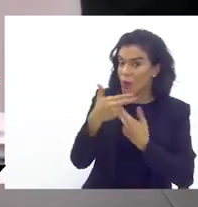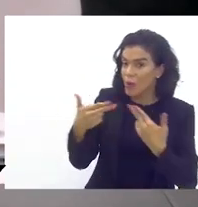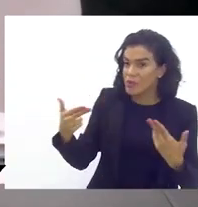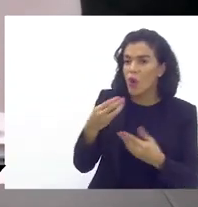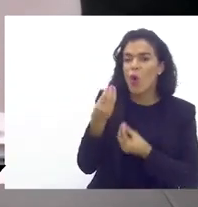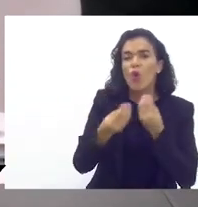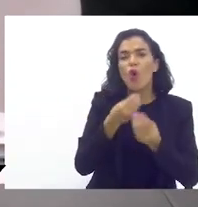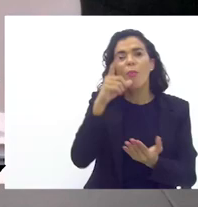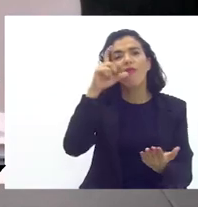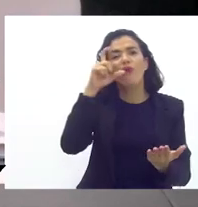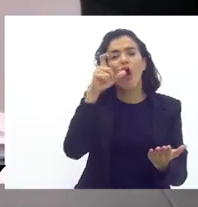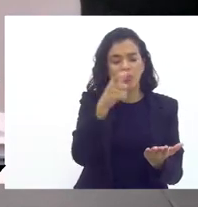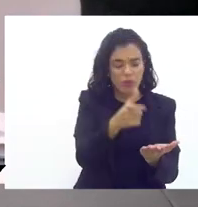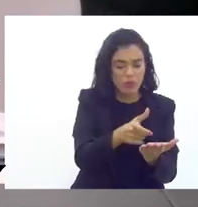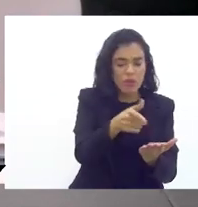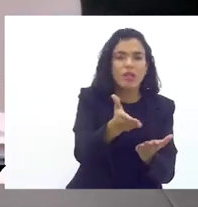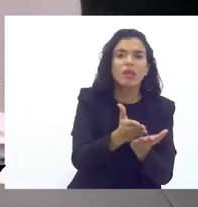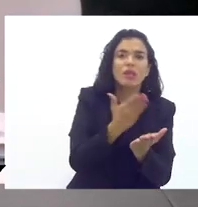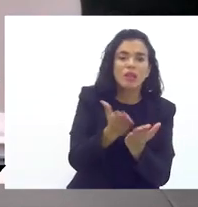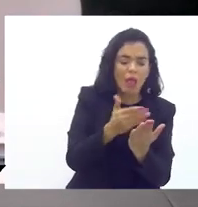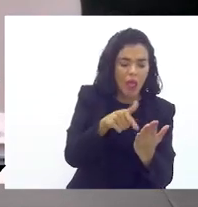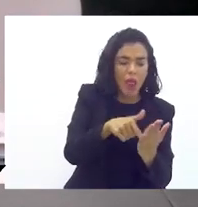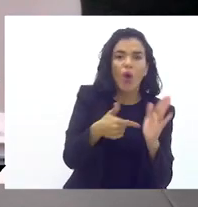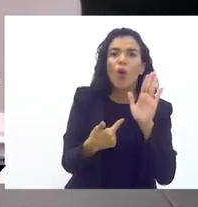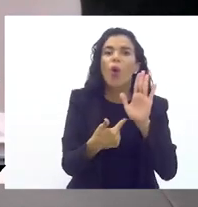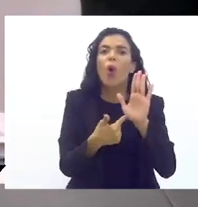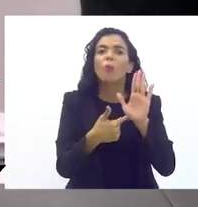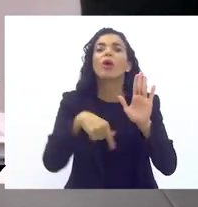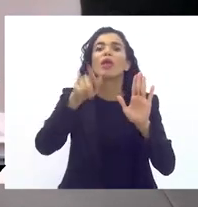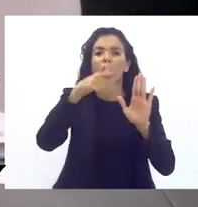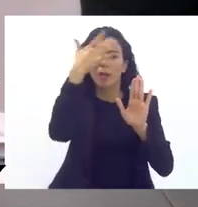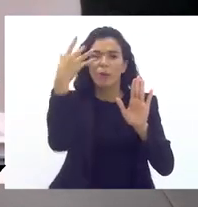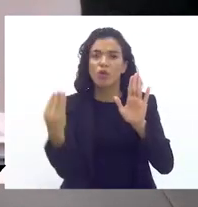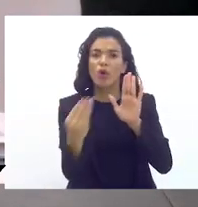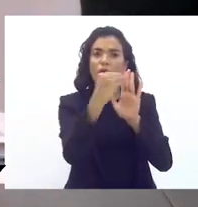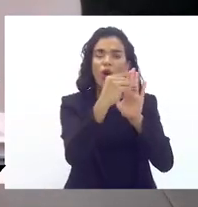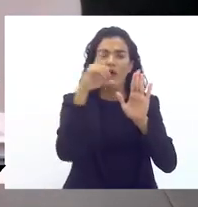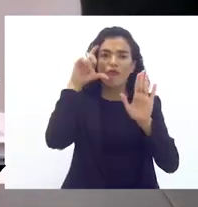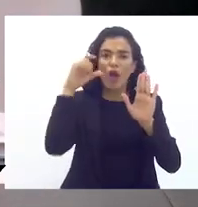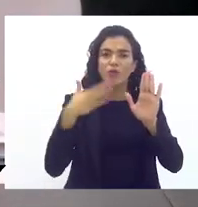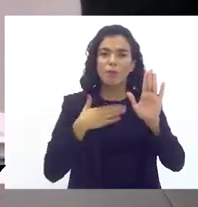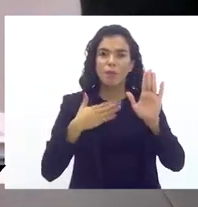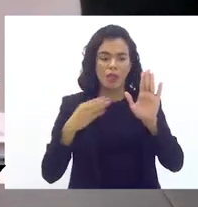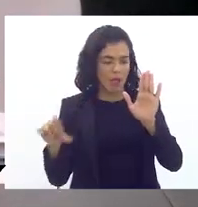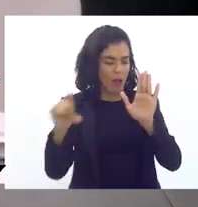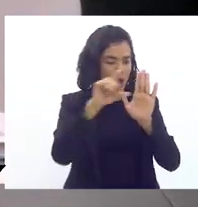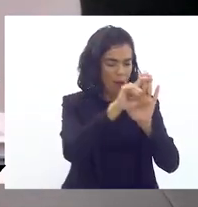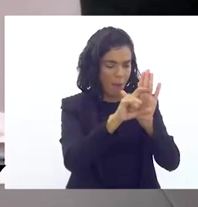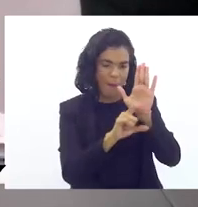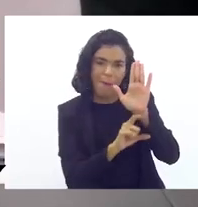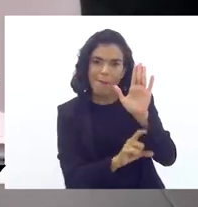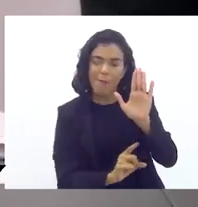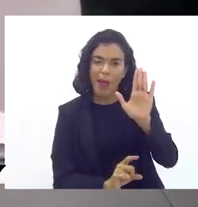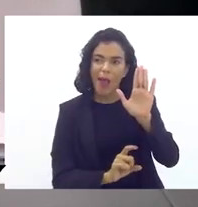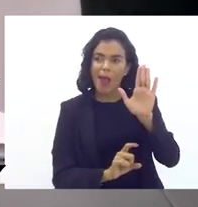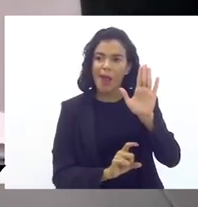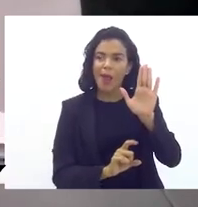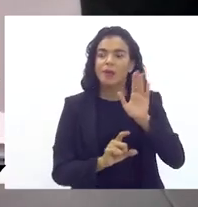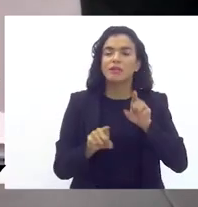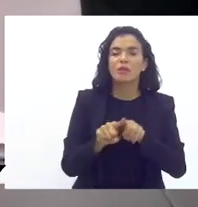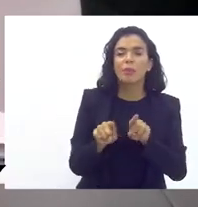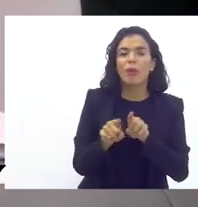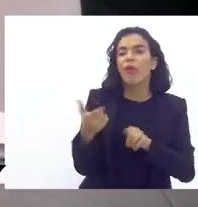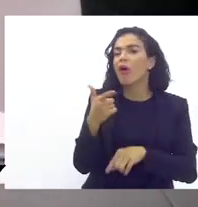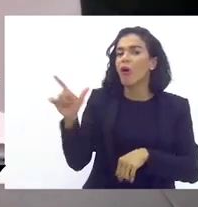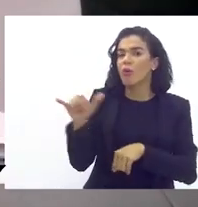foto foi parar lá isso é importante Quem é que botou aquela foto naquele local onde é que ela veio e depois Quais foram